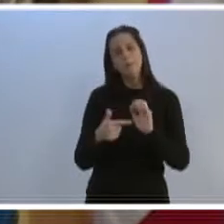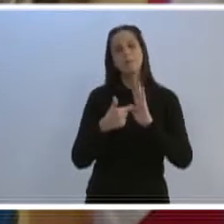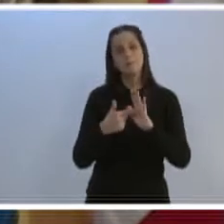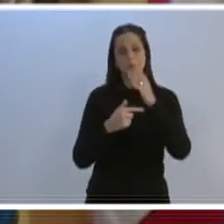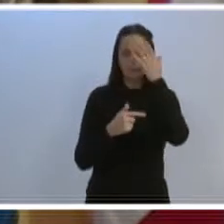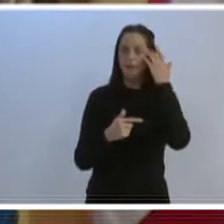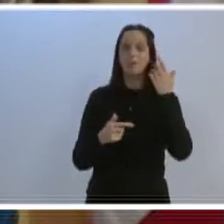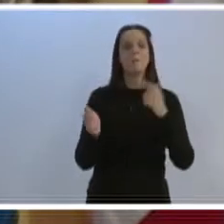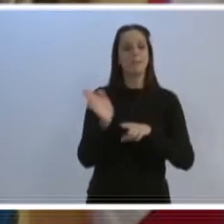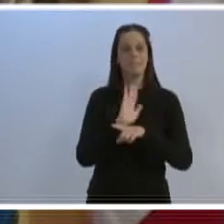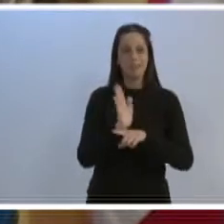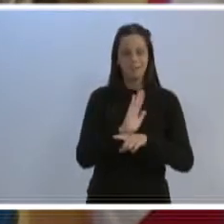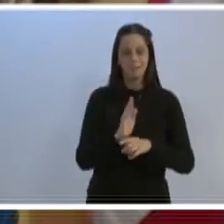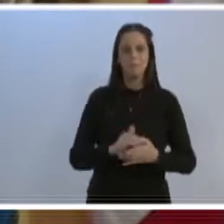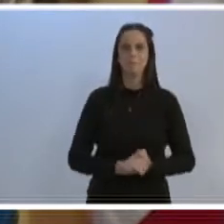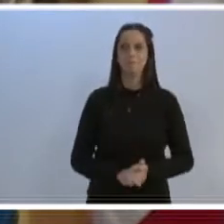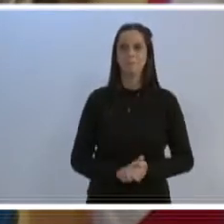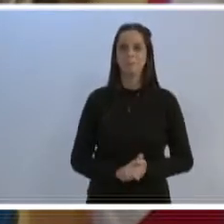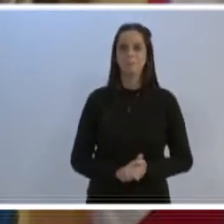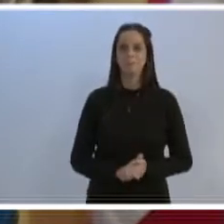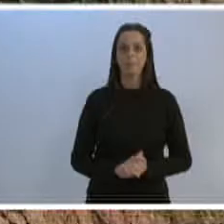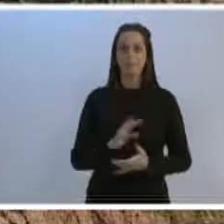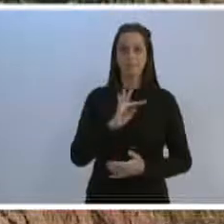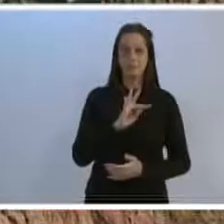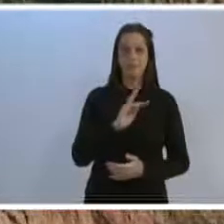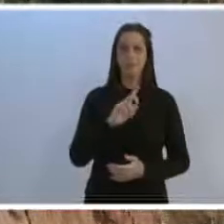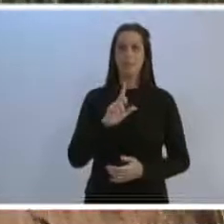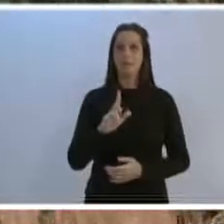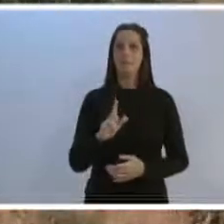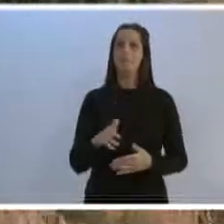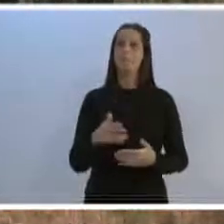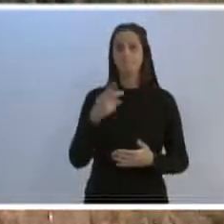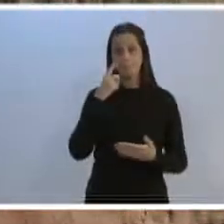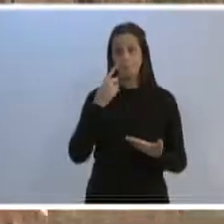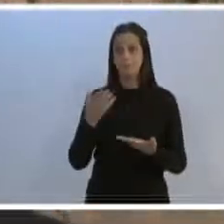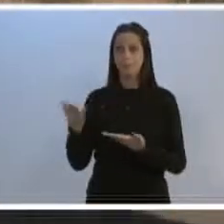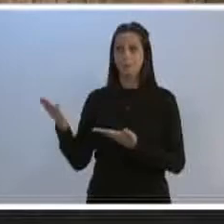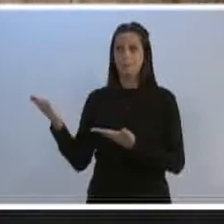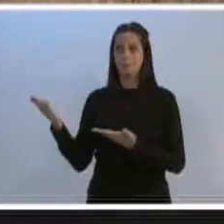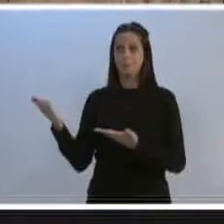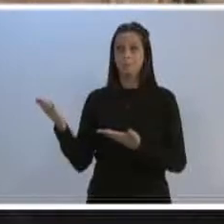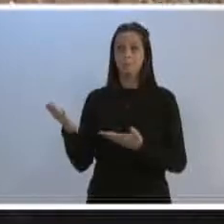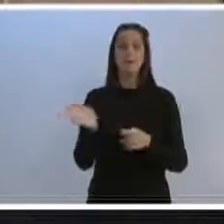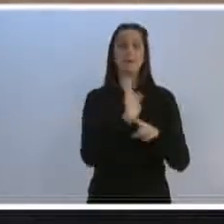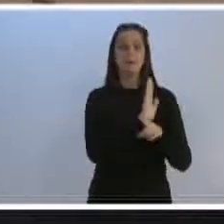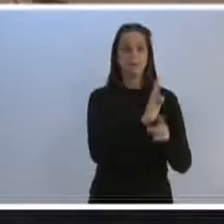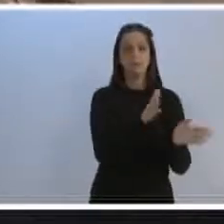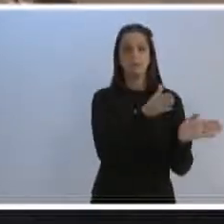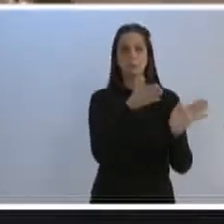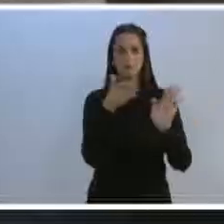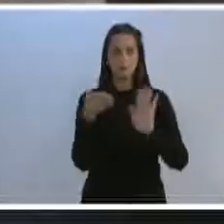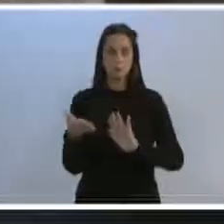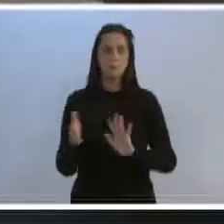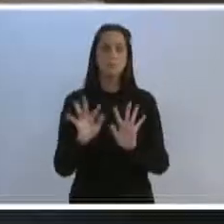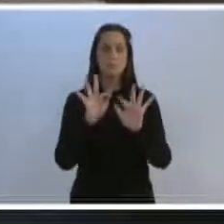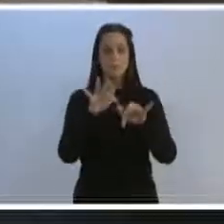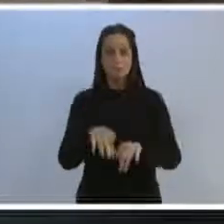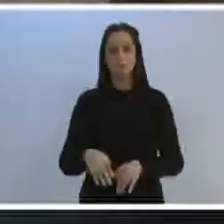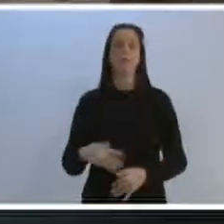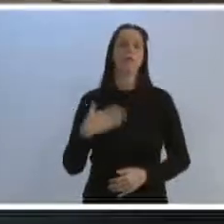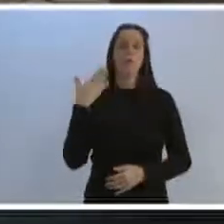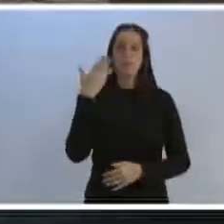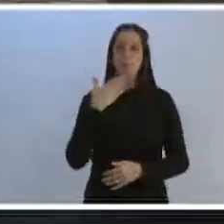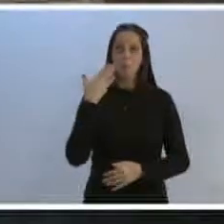ali tv legislativa eu vou terminando aqui quando chegar o término da minha fala o presidente pode pode